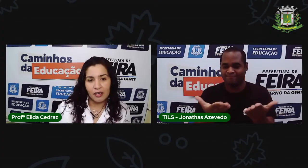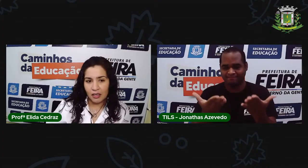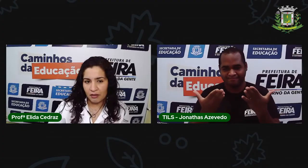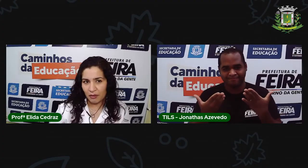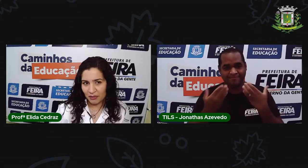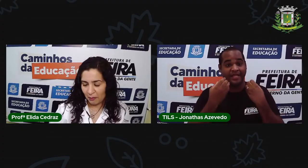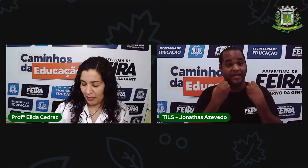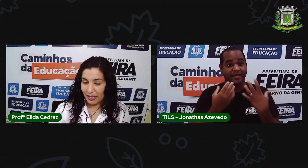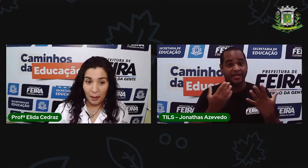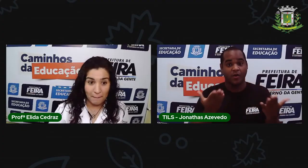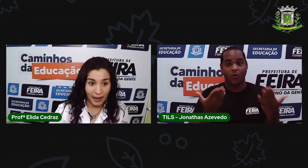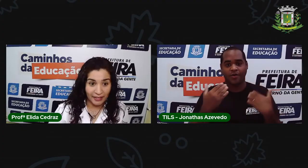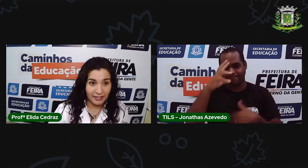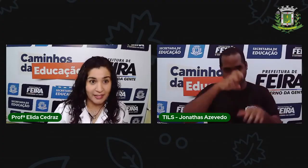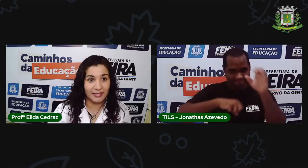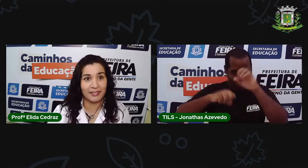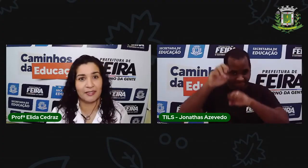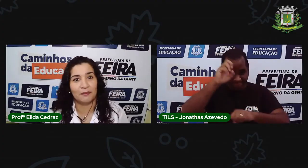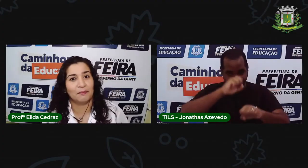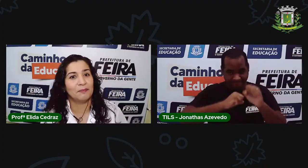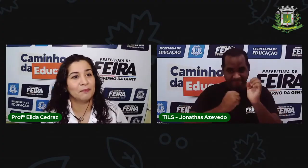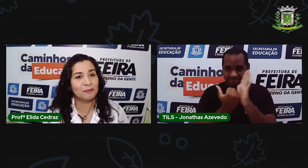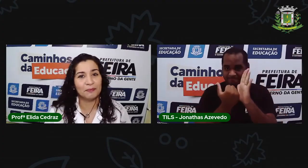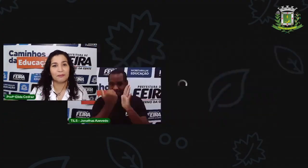e vamos aprender mais.